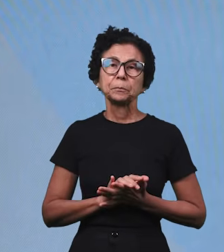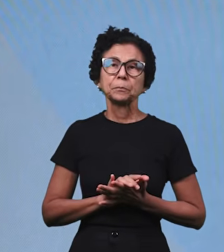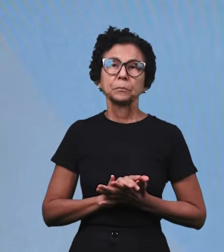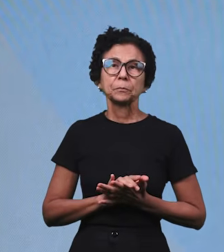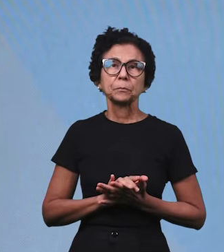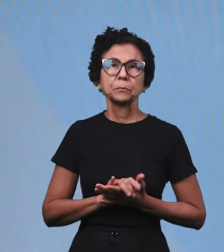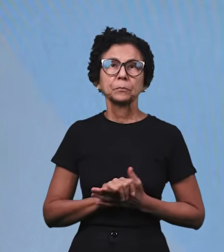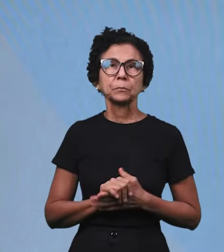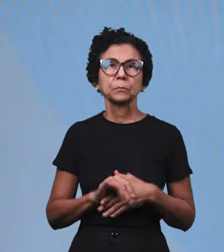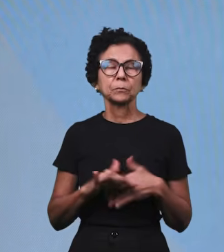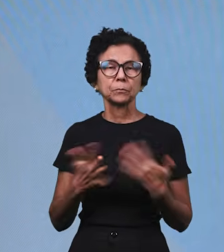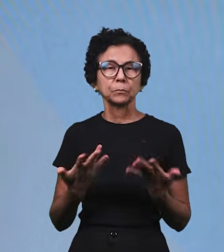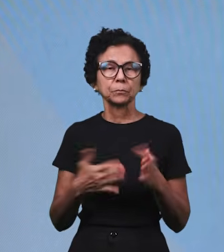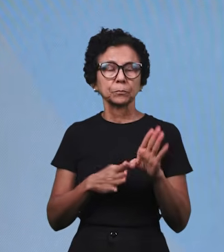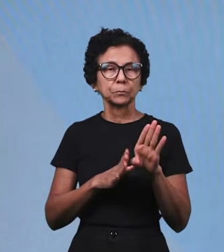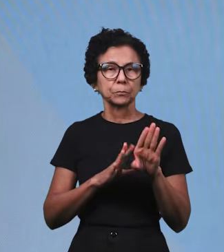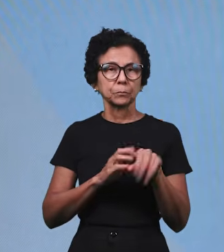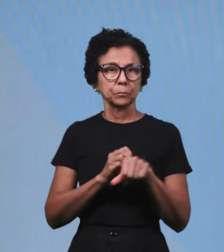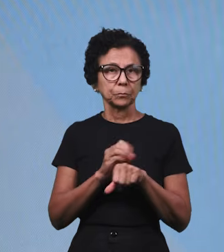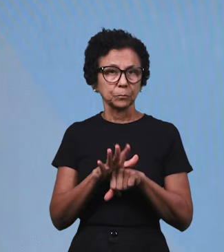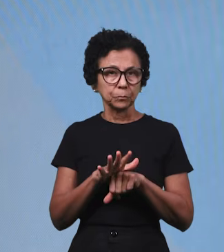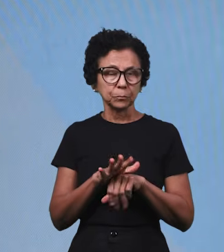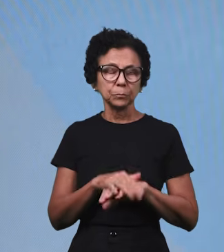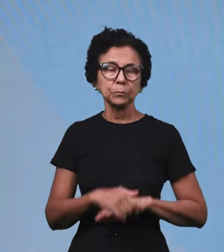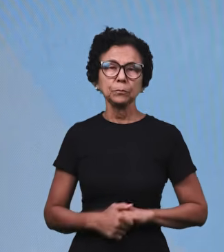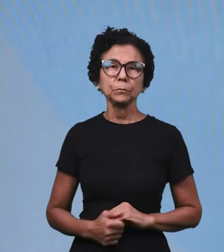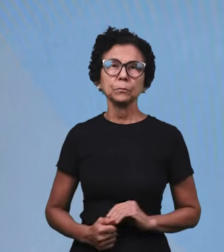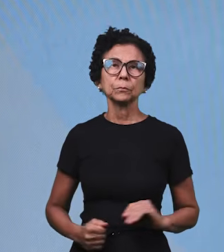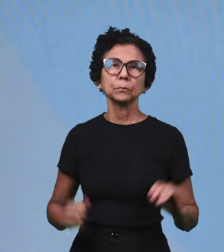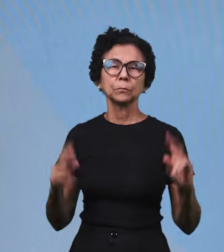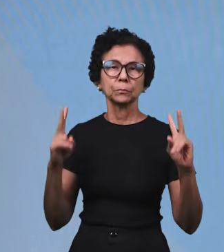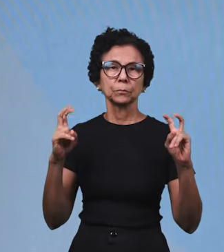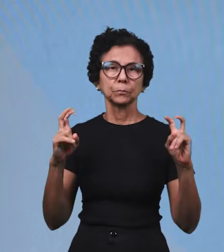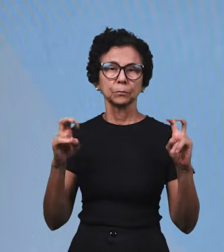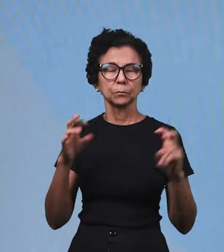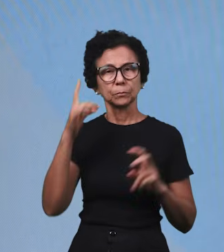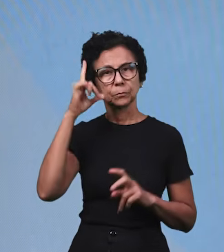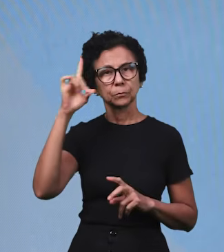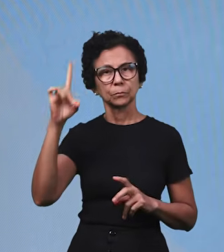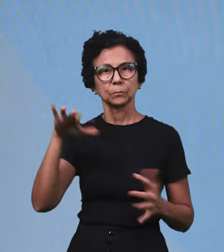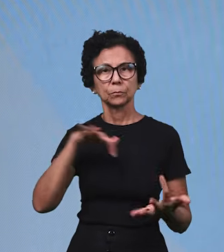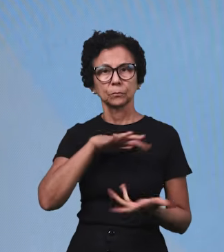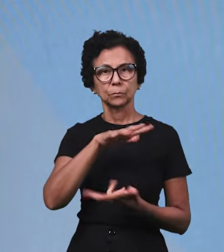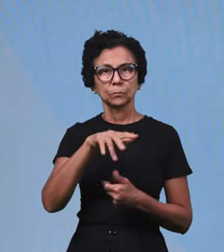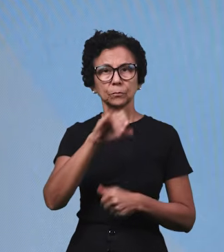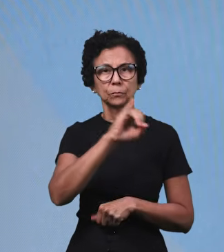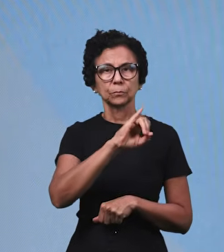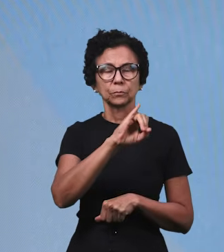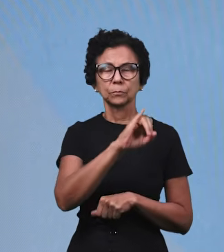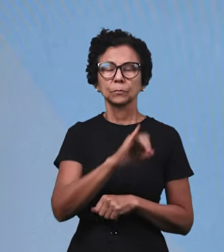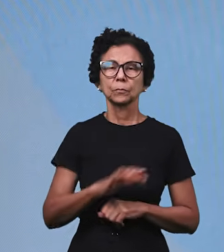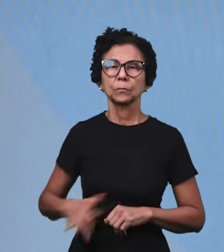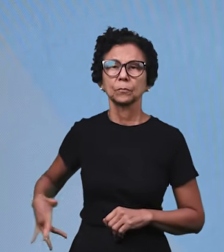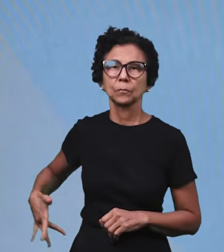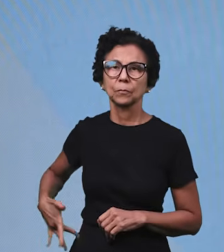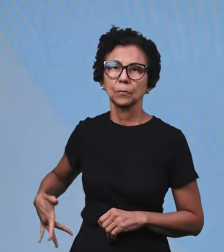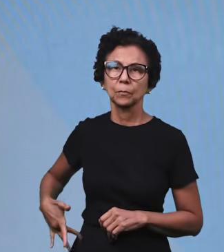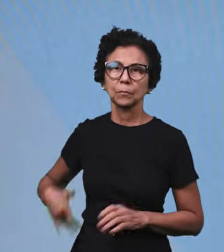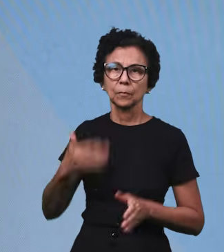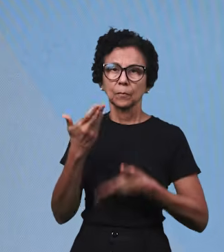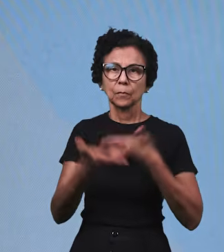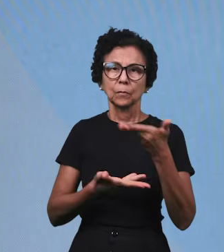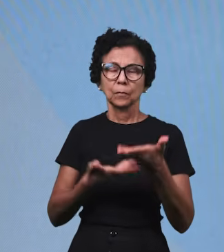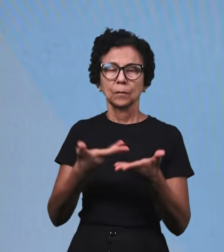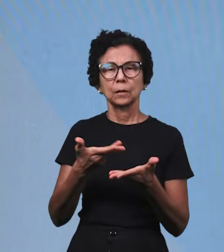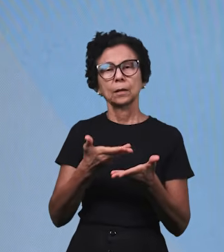né? Então essa é uma mensagem que eu tenho para vocês. O lema do Dia Mundial do Rim esse ano é sobre cuidar das